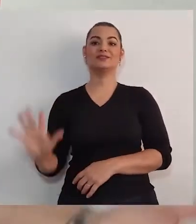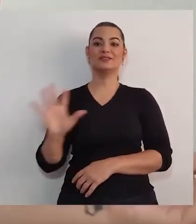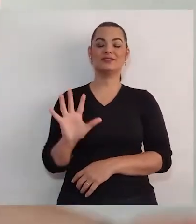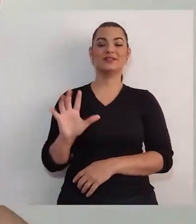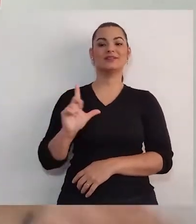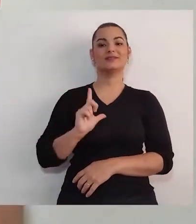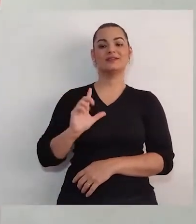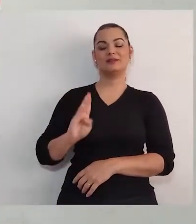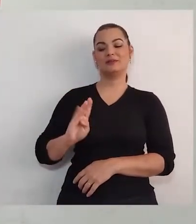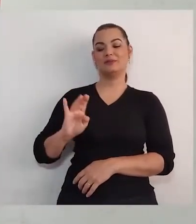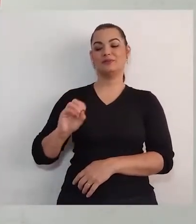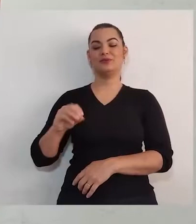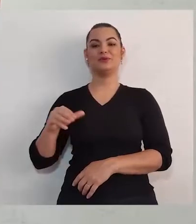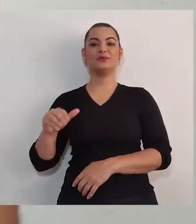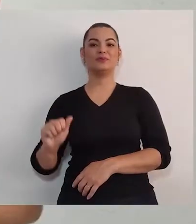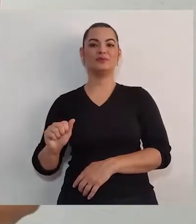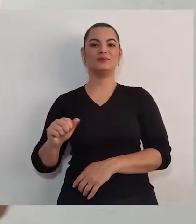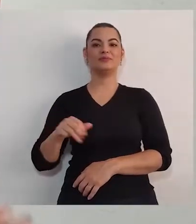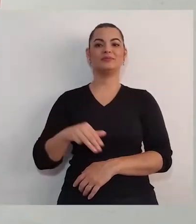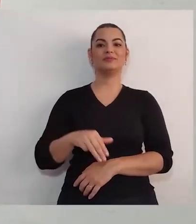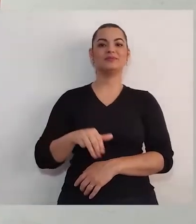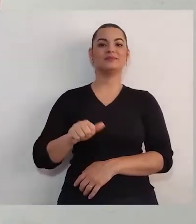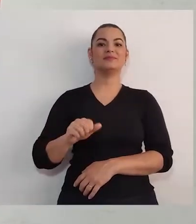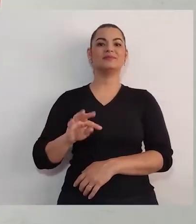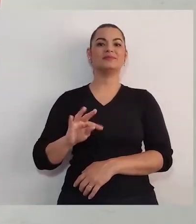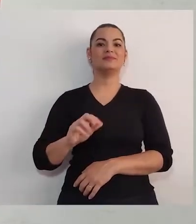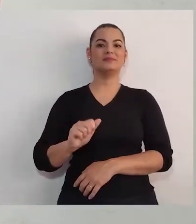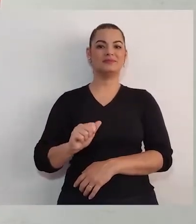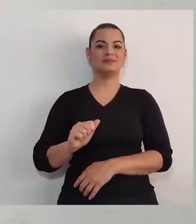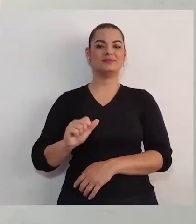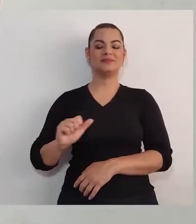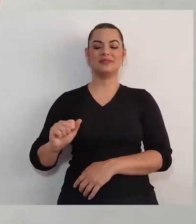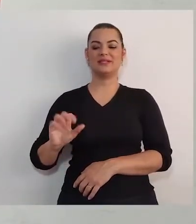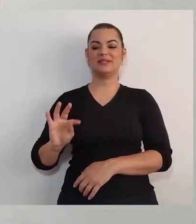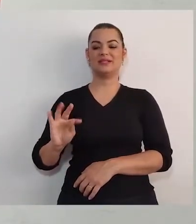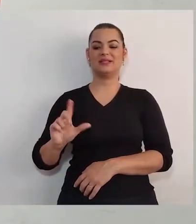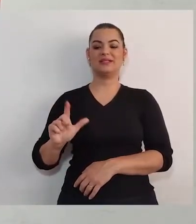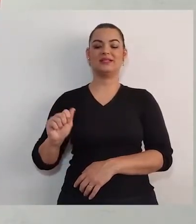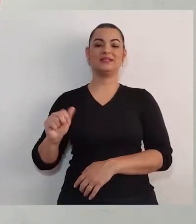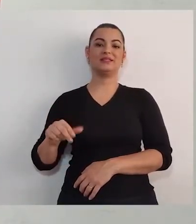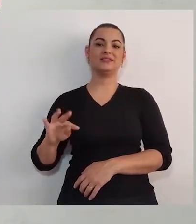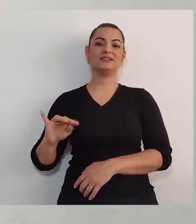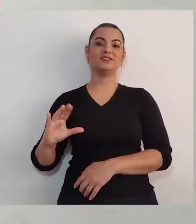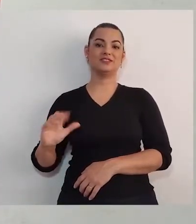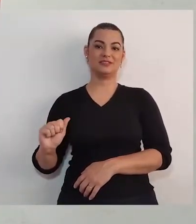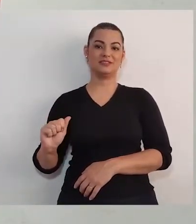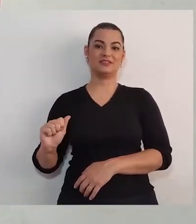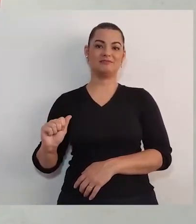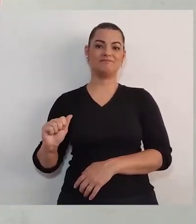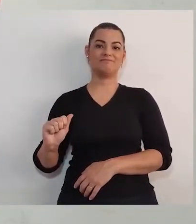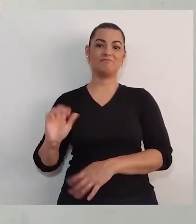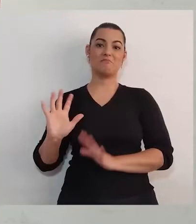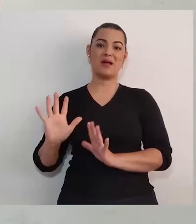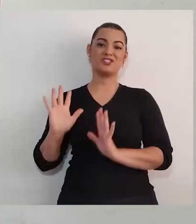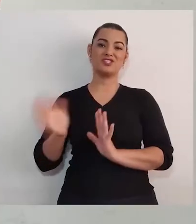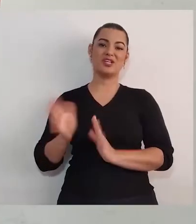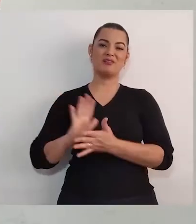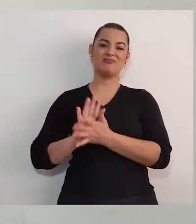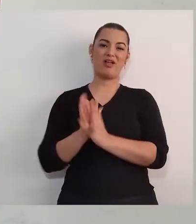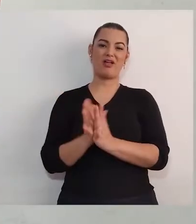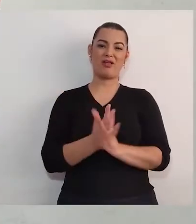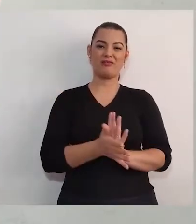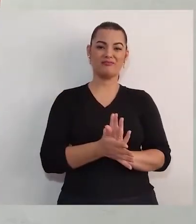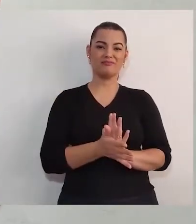o bioma mais degradado de todos os que nós temos no nosso Brasil. Então, olha quanta